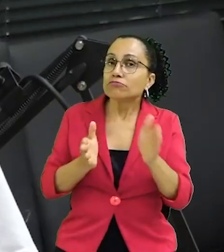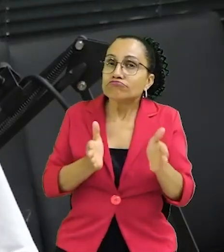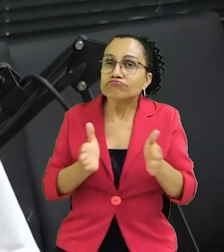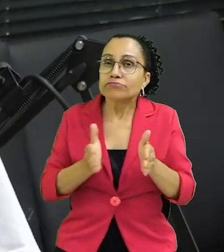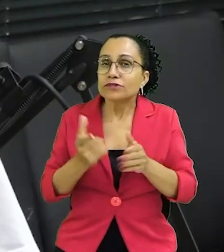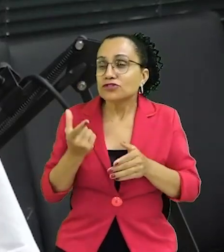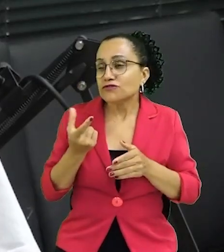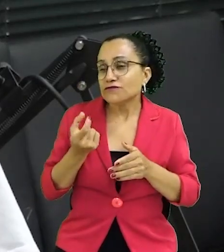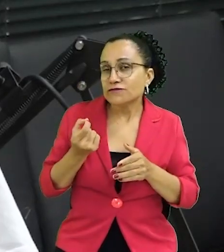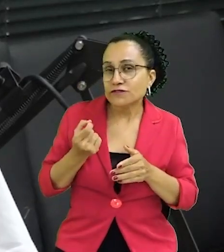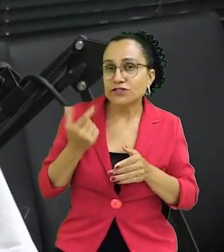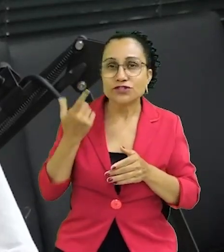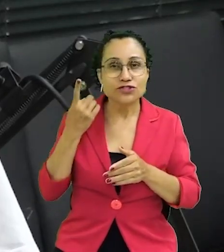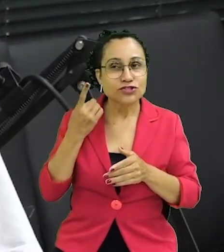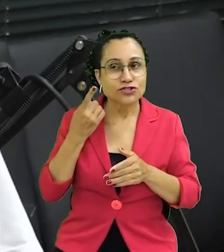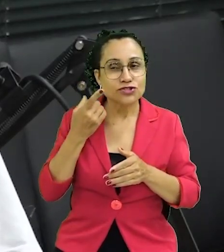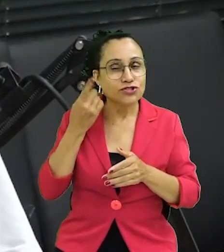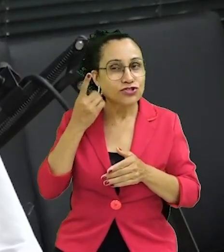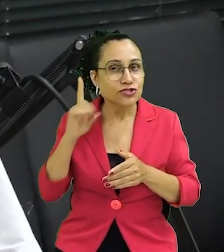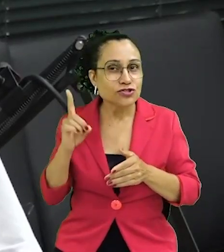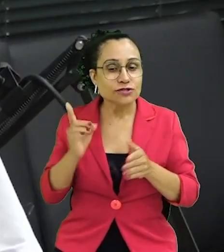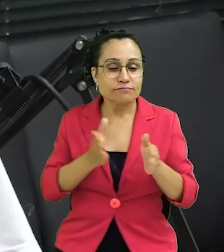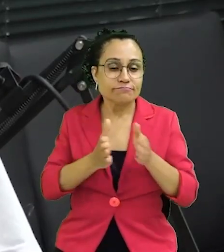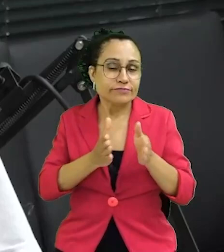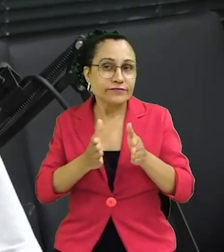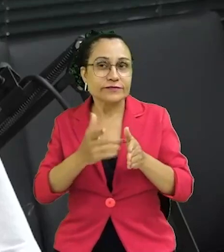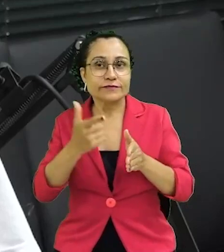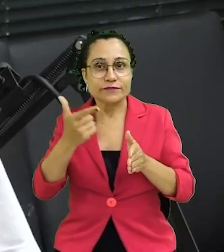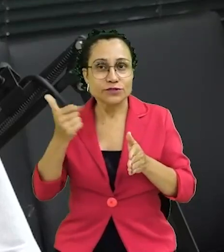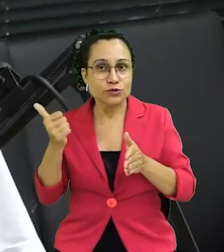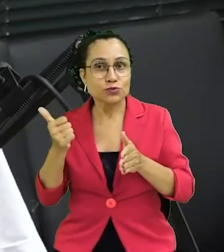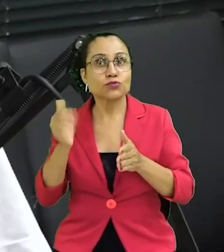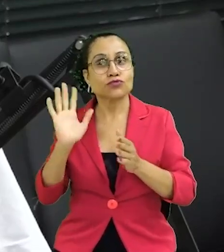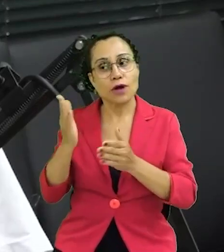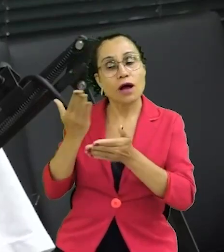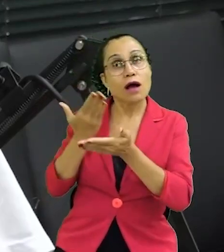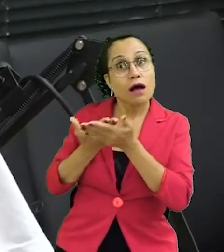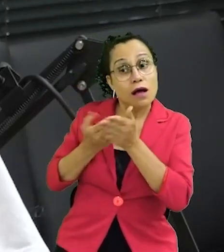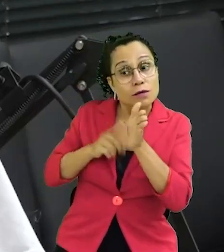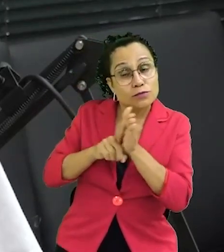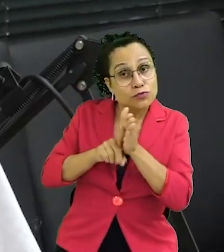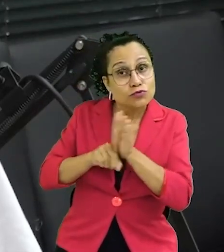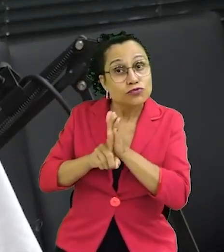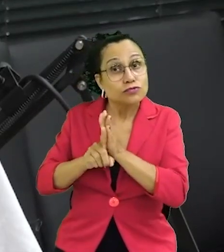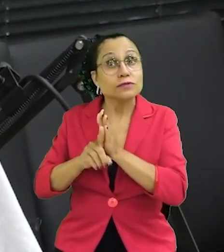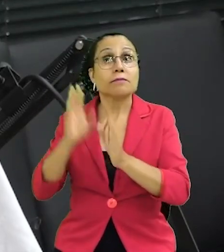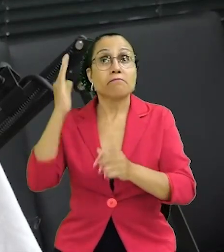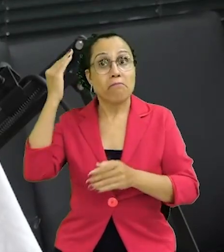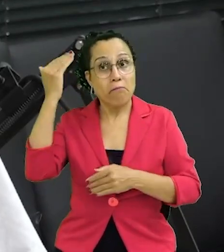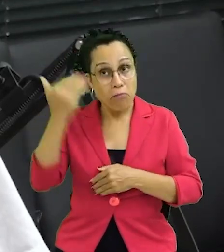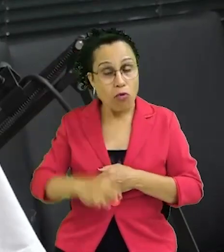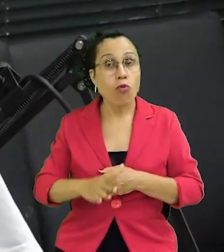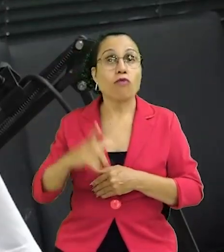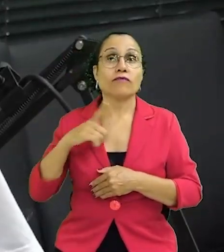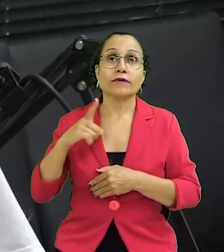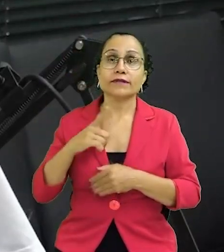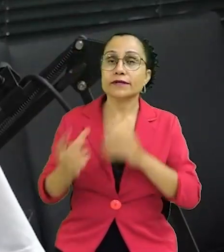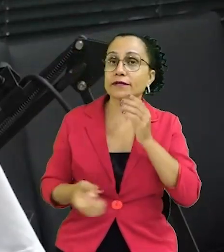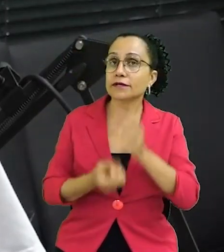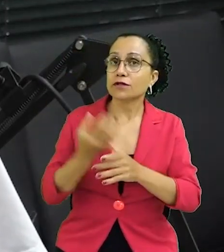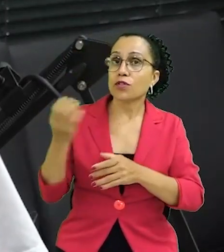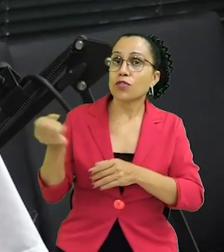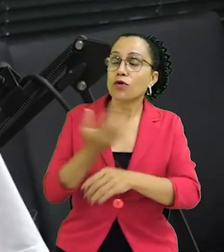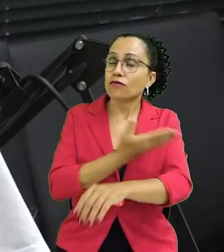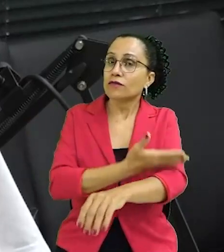de 20 dias, de 21 dias, que os estudos já comprovam, essa criação de novos hábitos que começa a